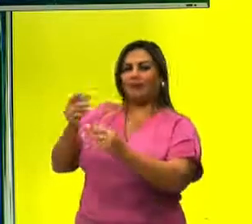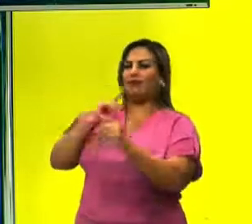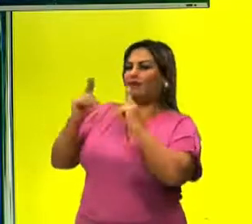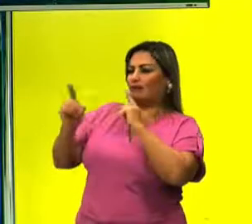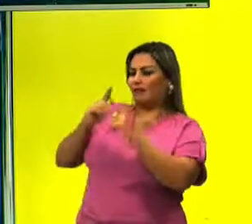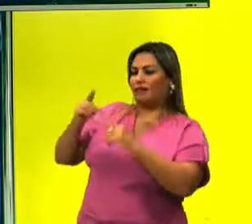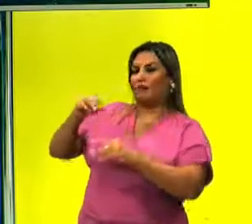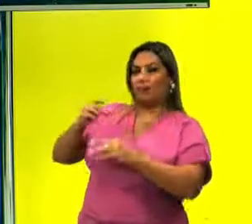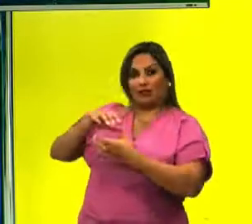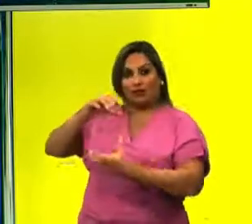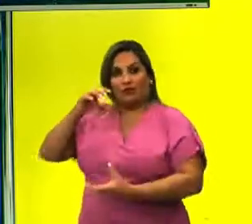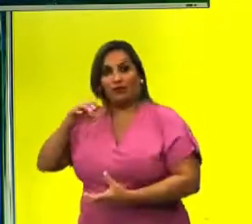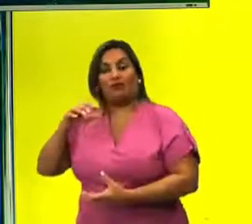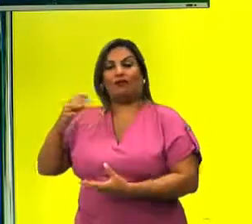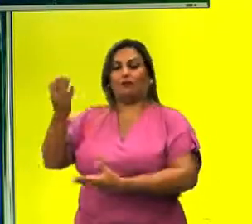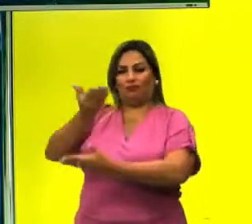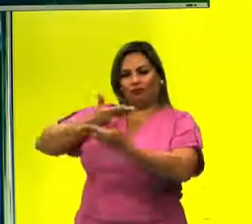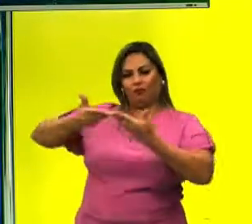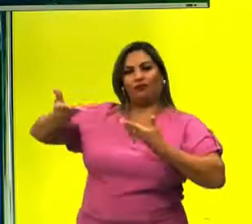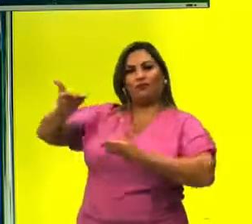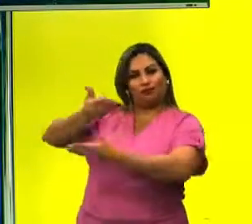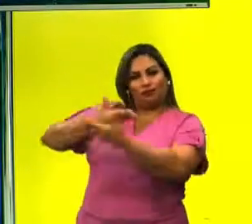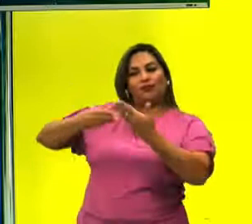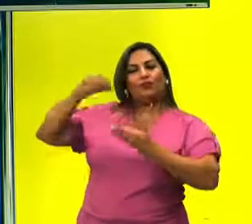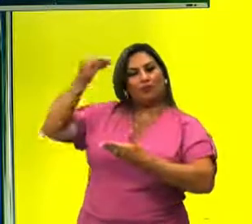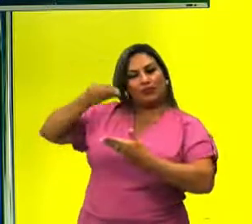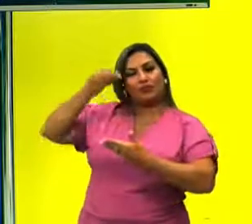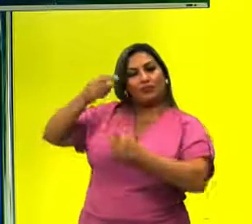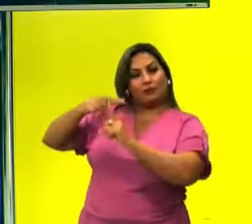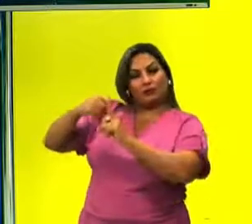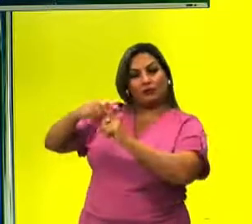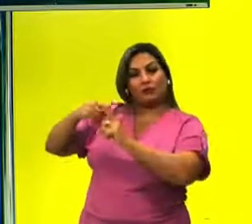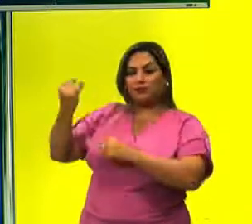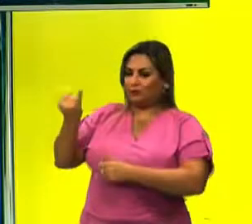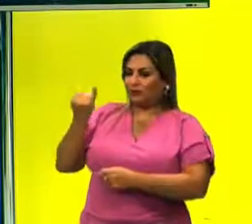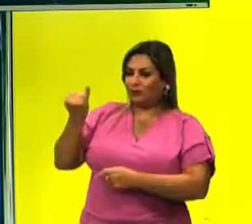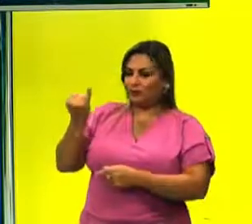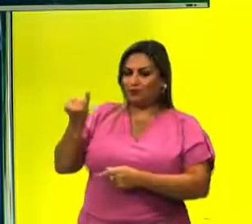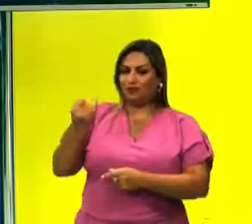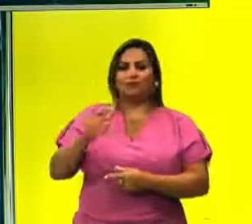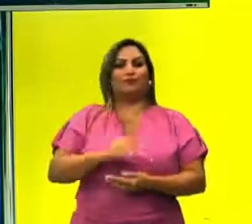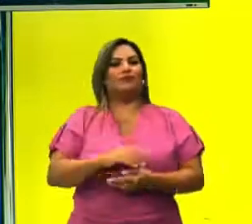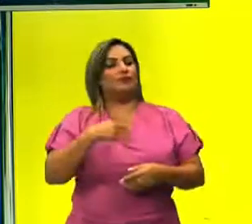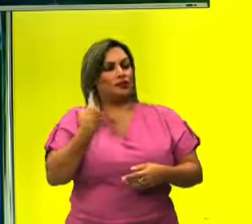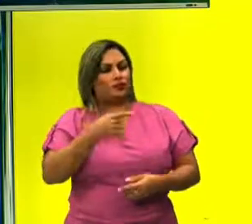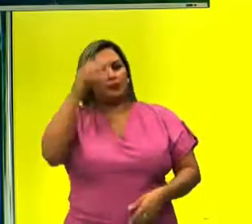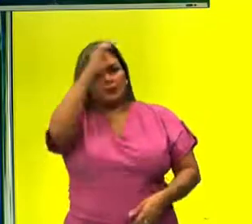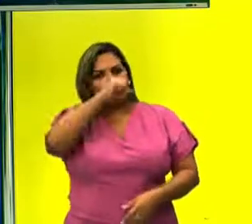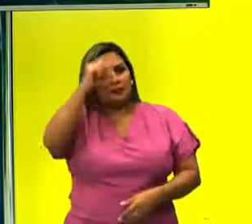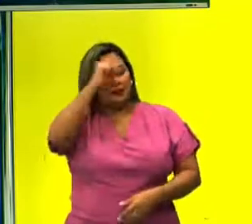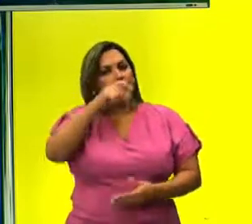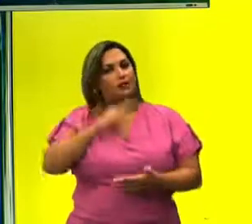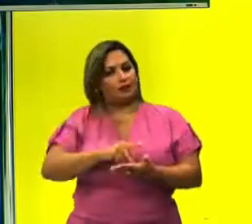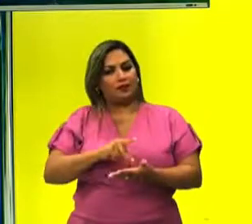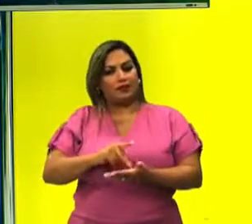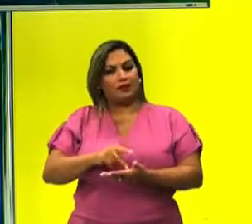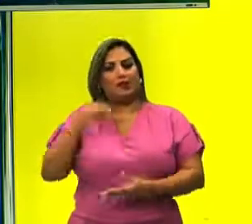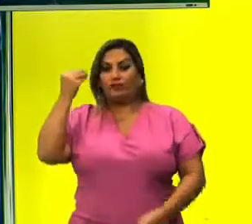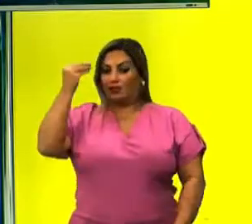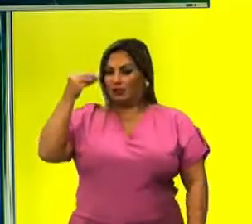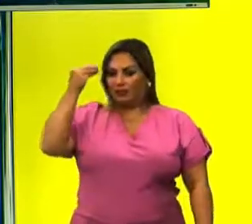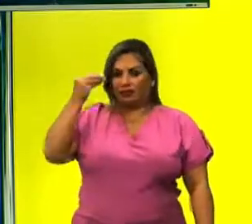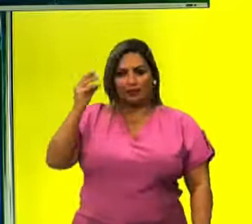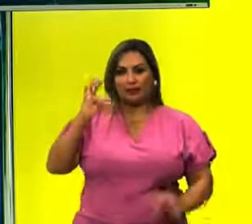Dialogar com os mais velhos é uma troca de experiência positiva e neles nós vamos aprender muito. A